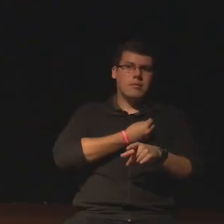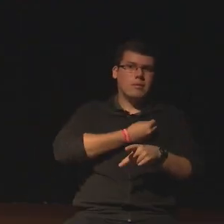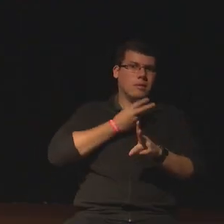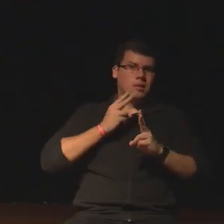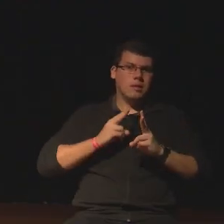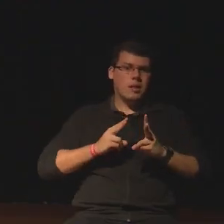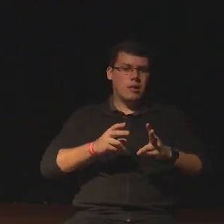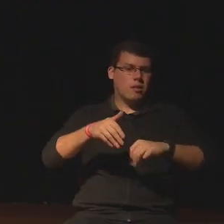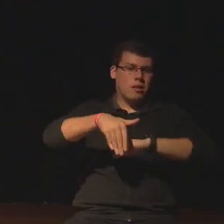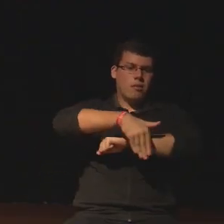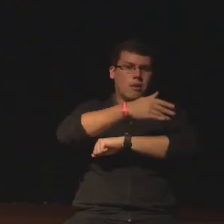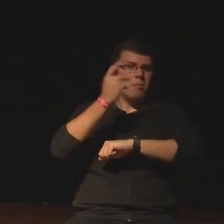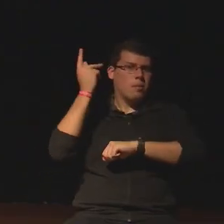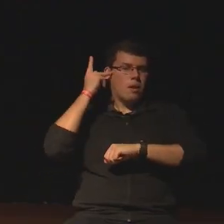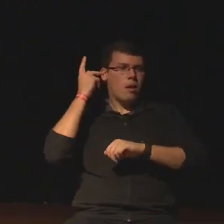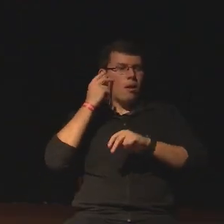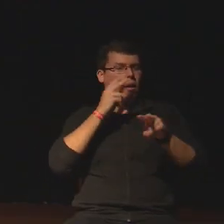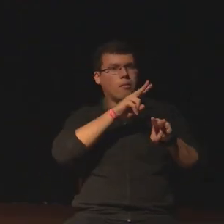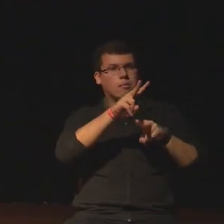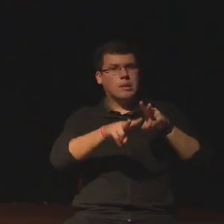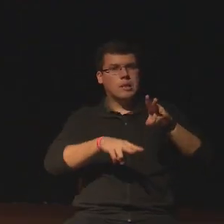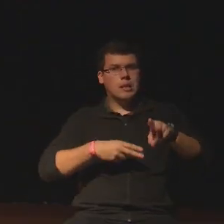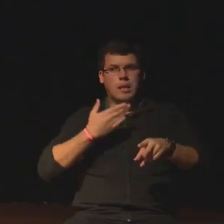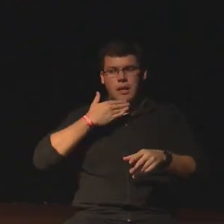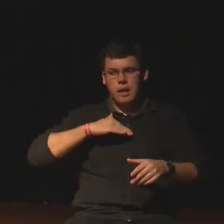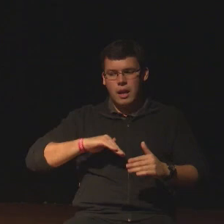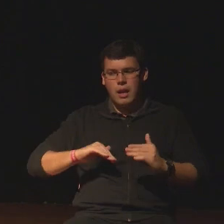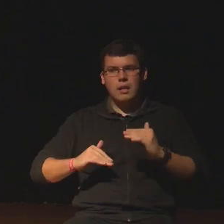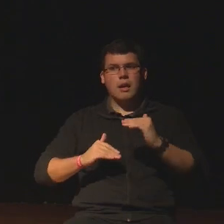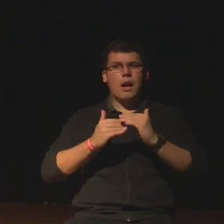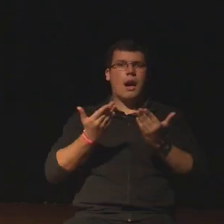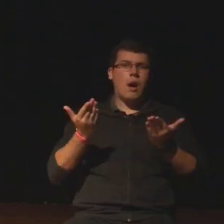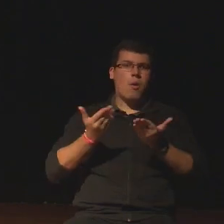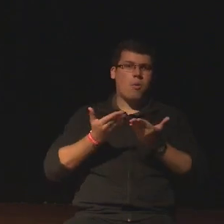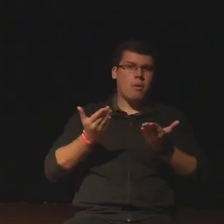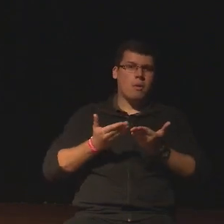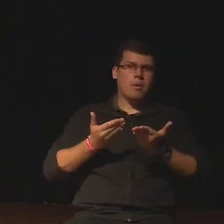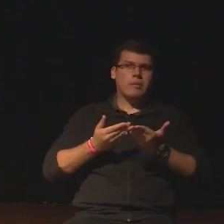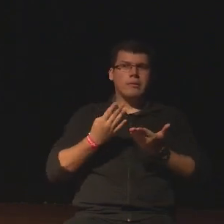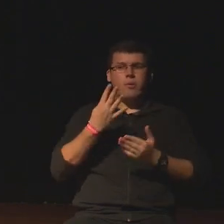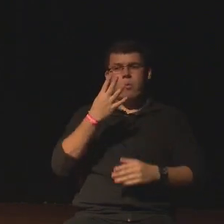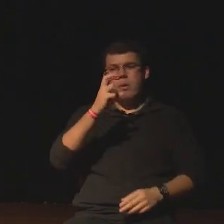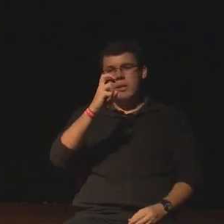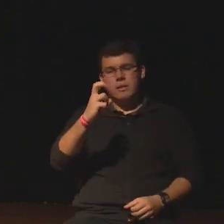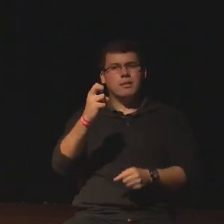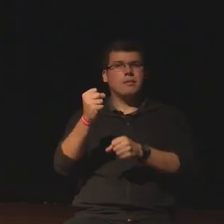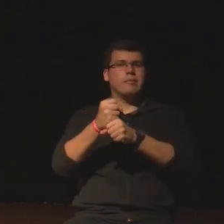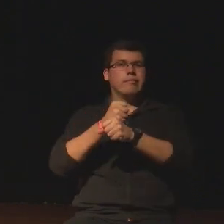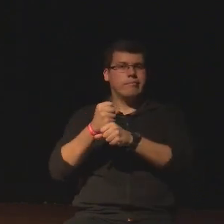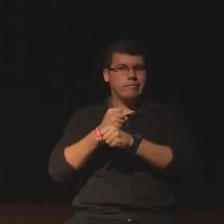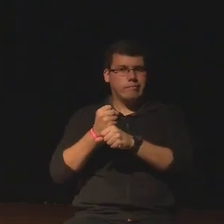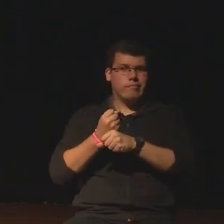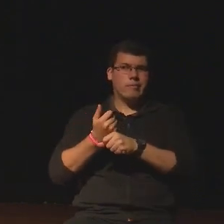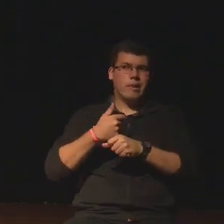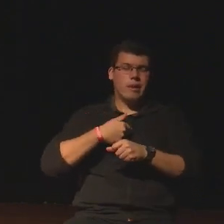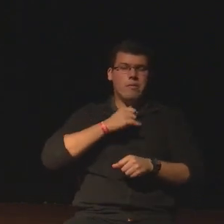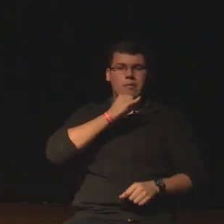Paulista, praticamente, né, de criança até agora. São 45 anos, acho que eu posso falar alguma